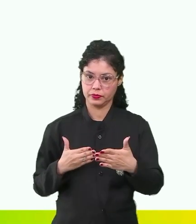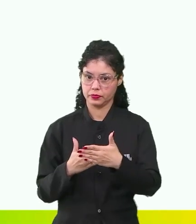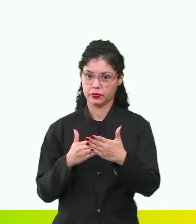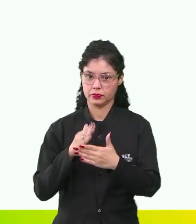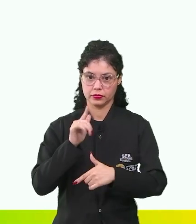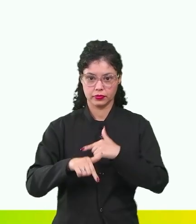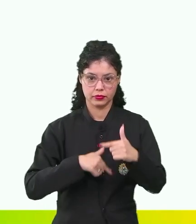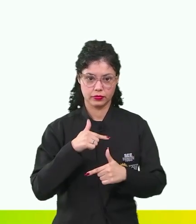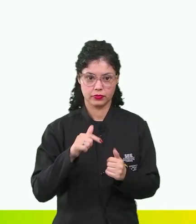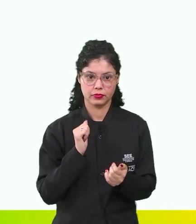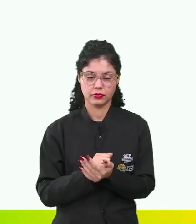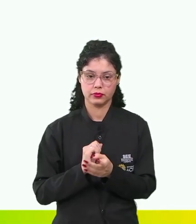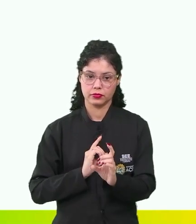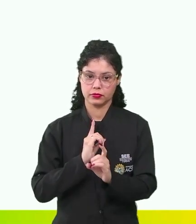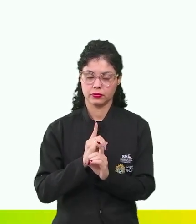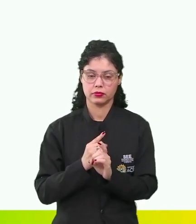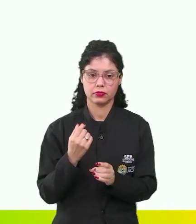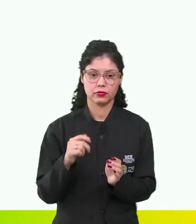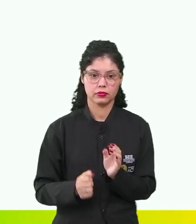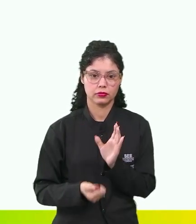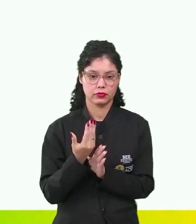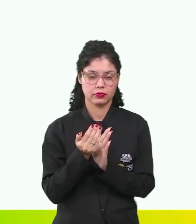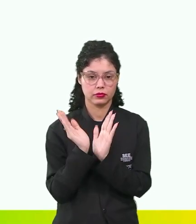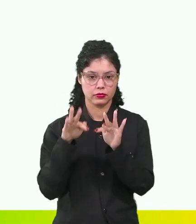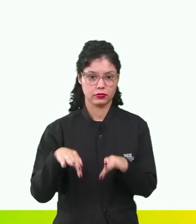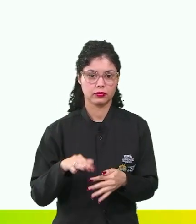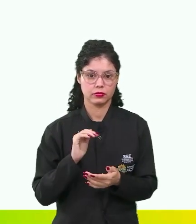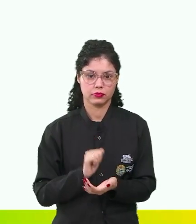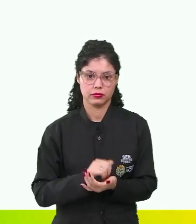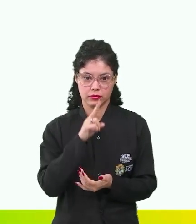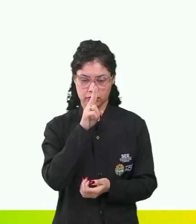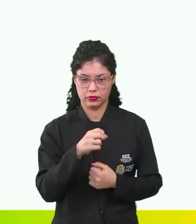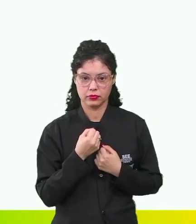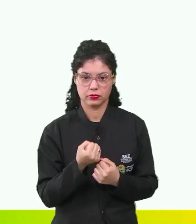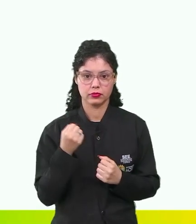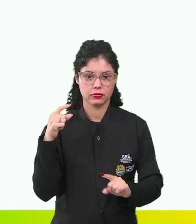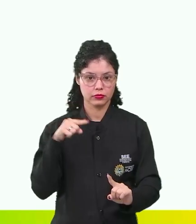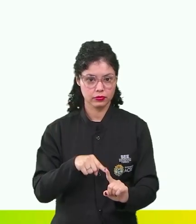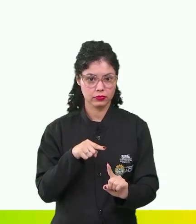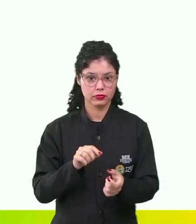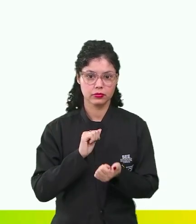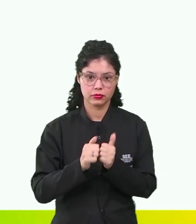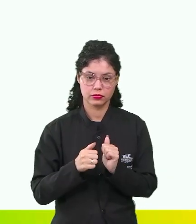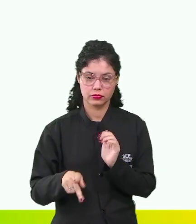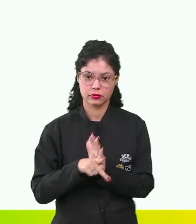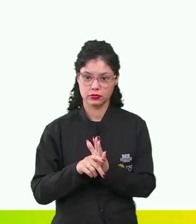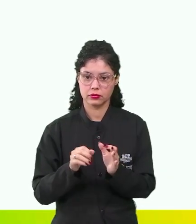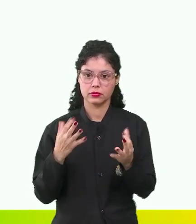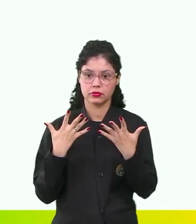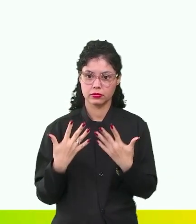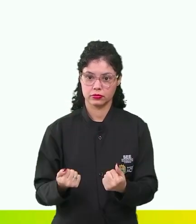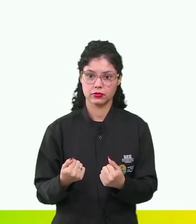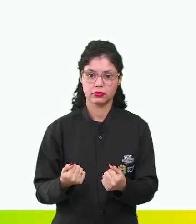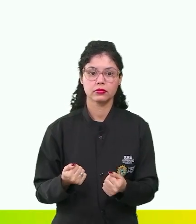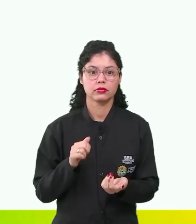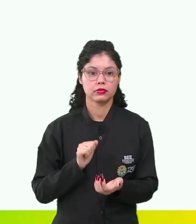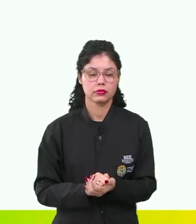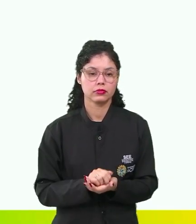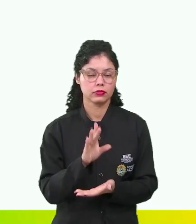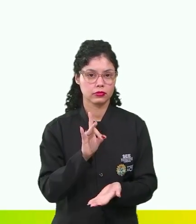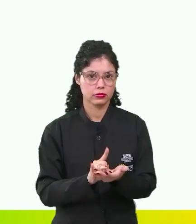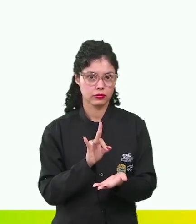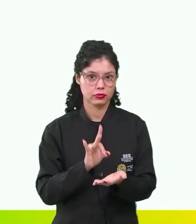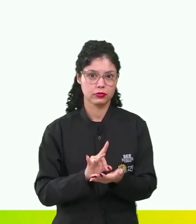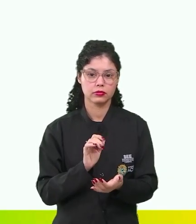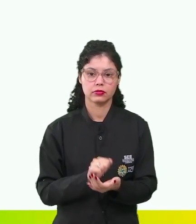o trabalhador de se identificar com o produto final, sendo forçado a adquiri-lo como consumidor. De fato,